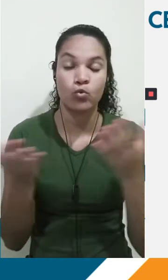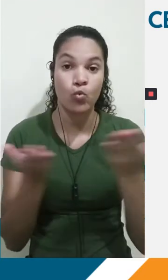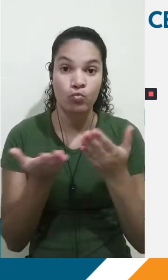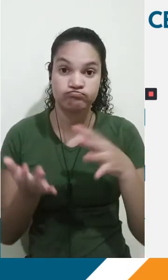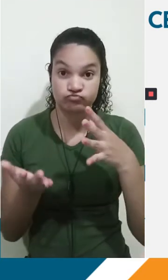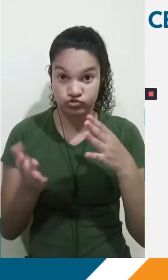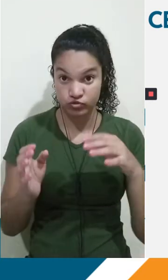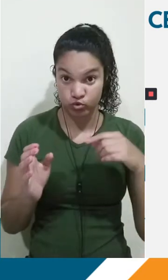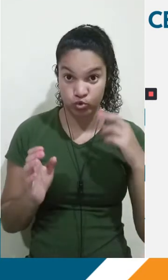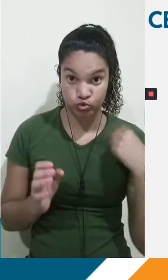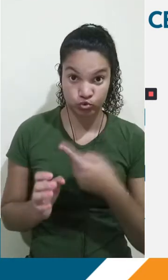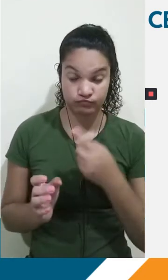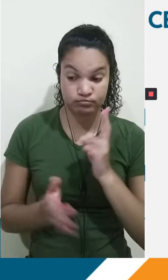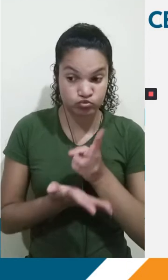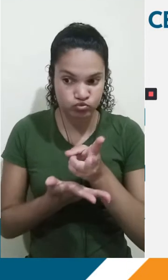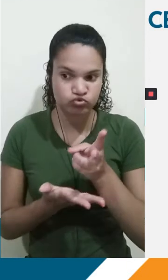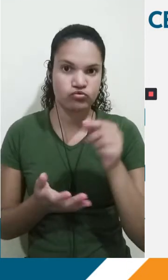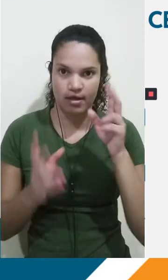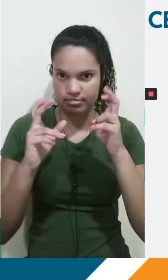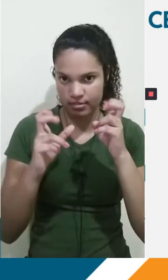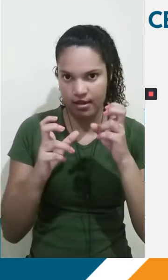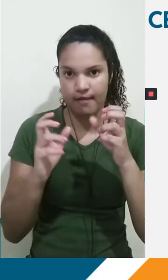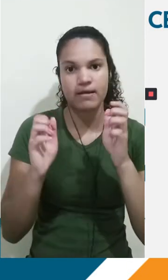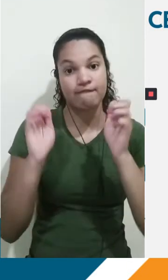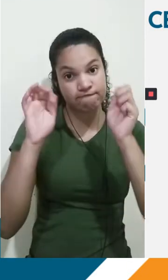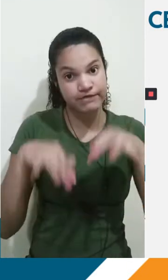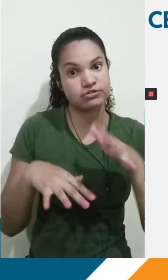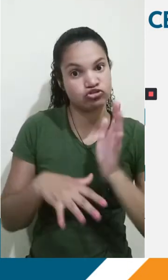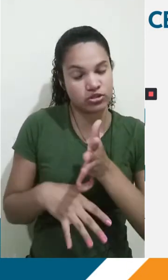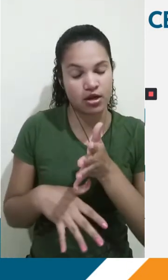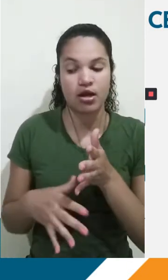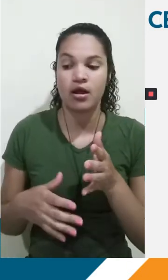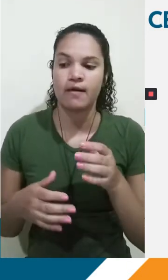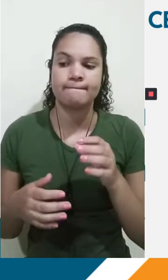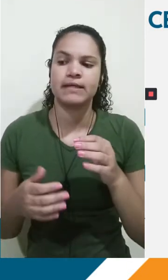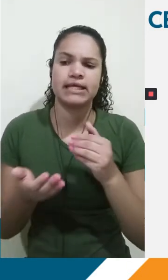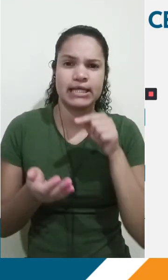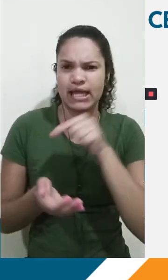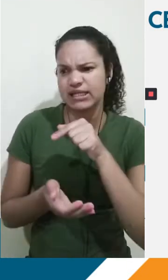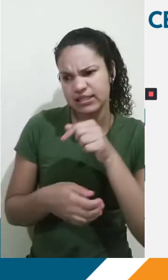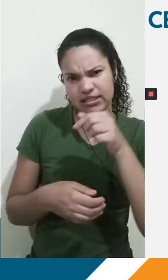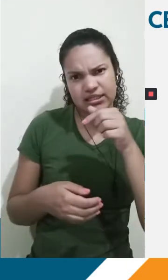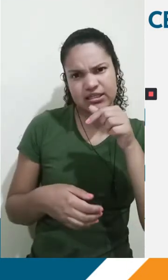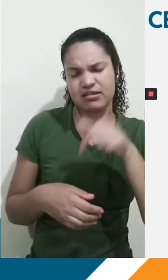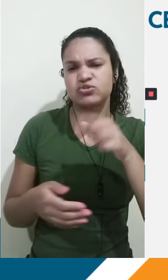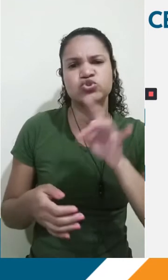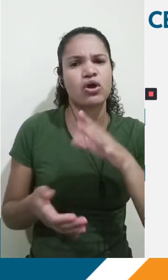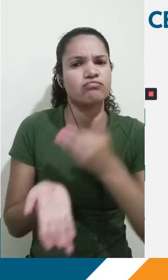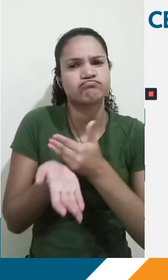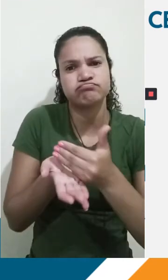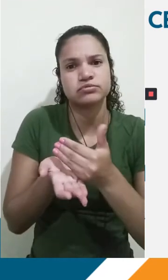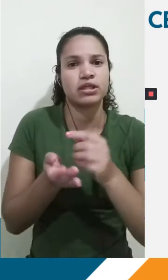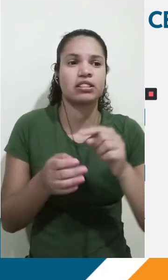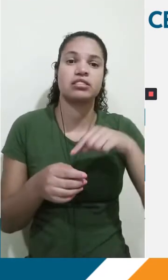celular. Hoje nós vamos encerrar esse tema introdutório a ser explorado, a ser aprofundado